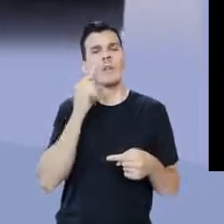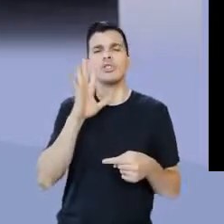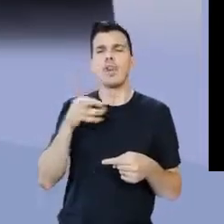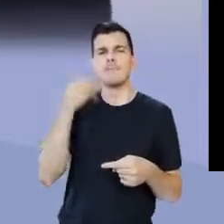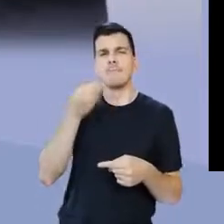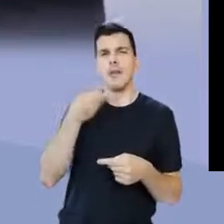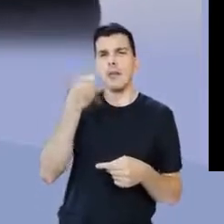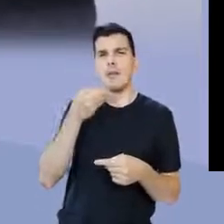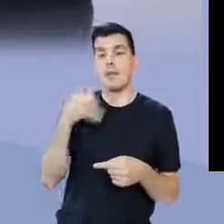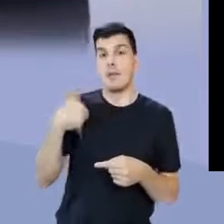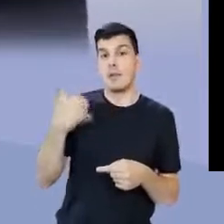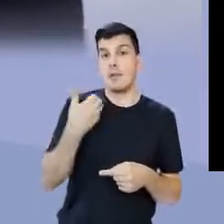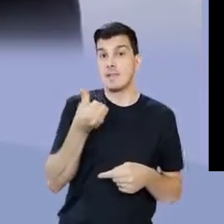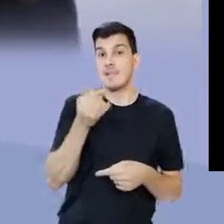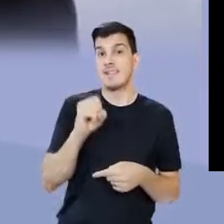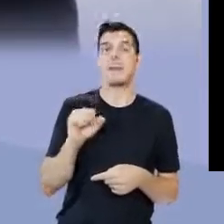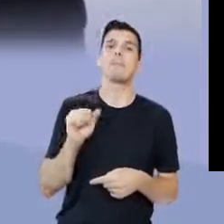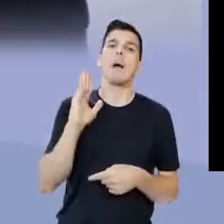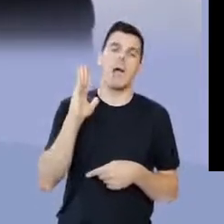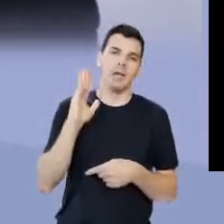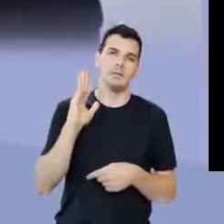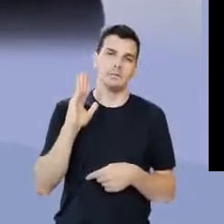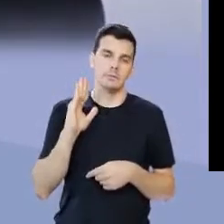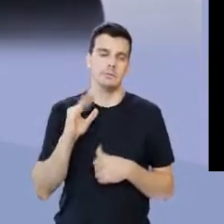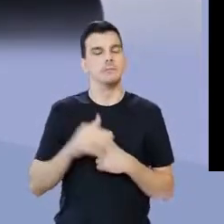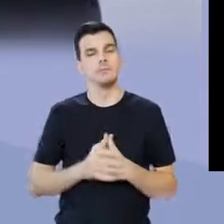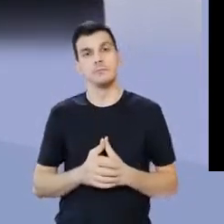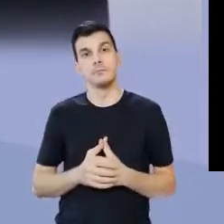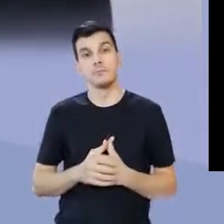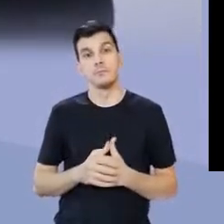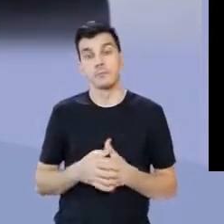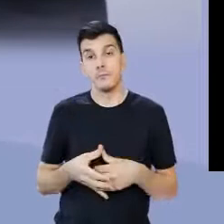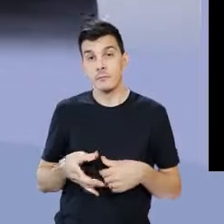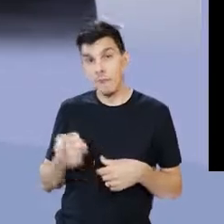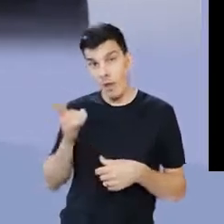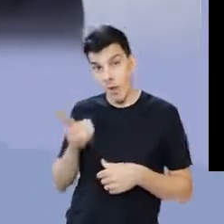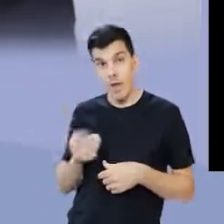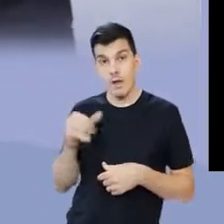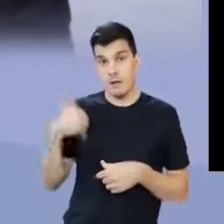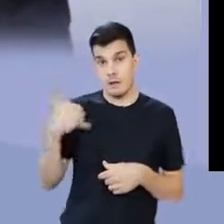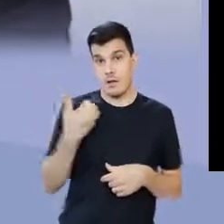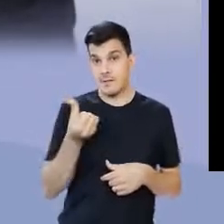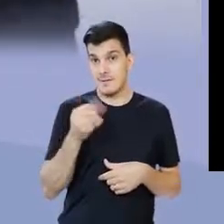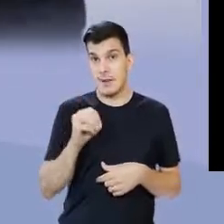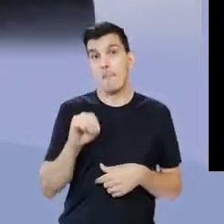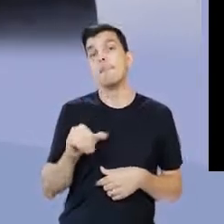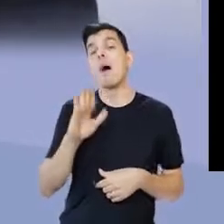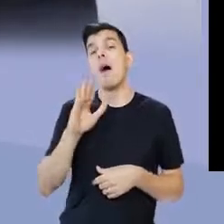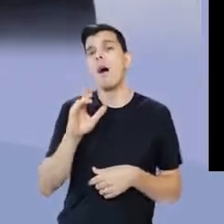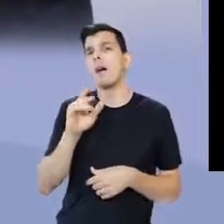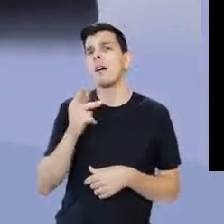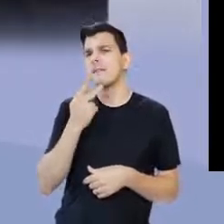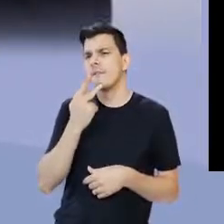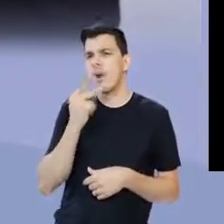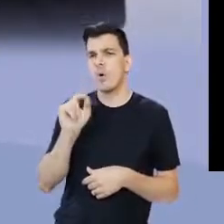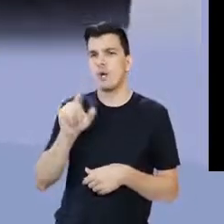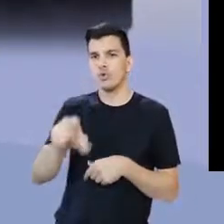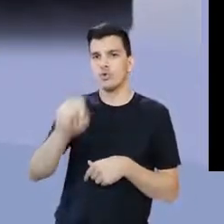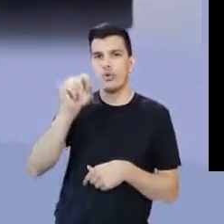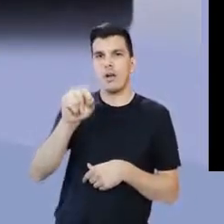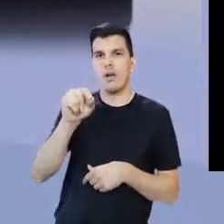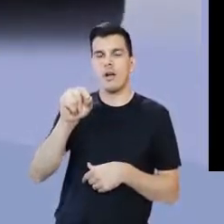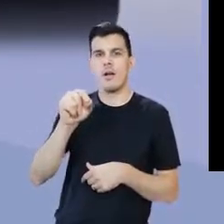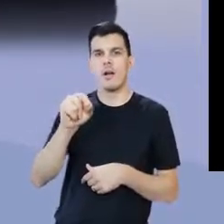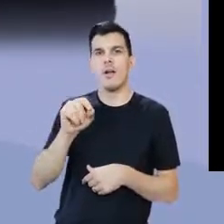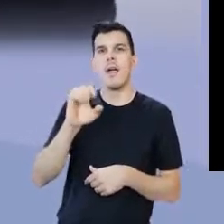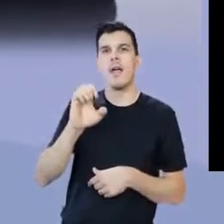que tinham acima de 60 anos. E esses homens acima de 60 anos, da Gerúsia, vão eleger o que a gente chama